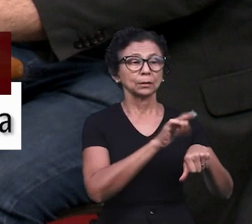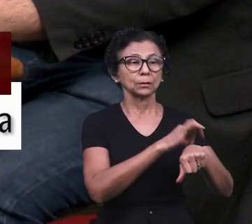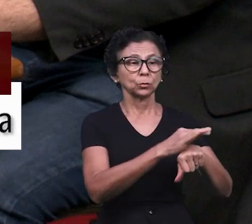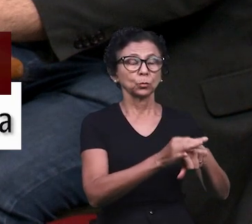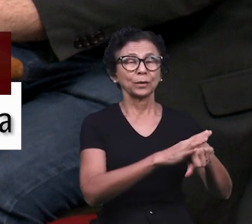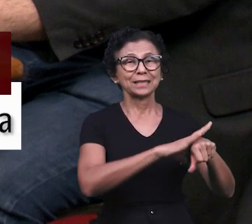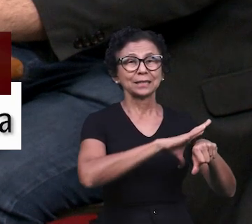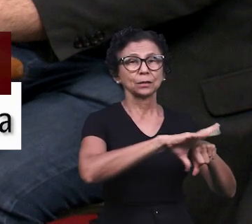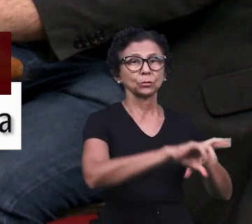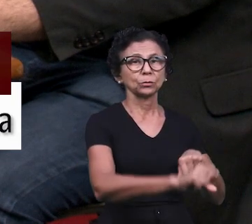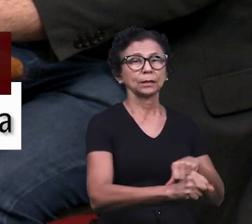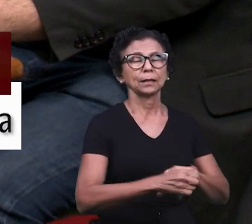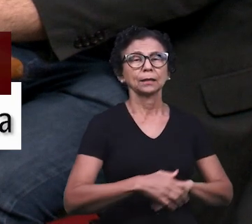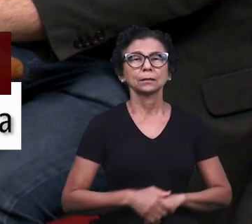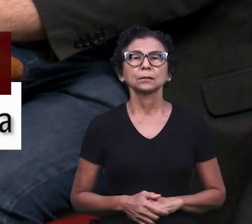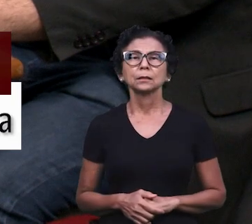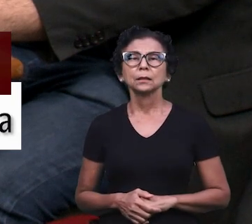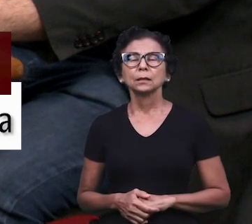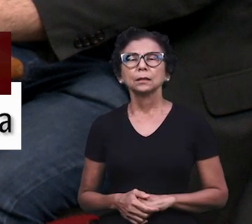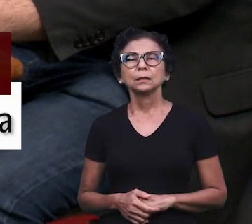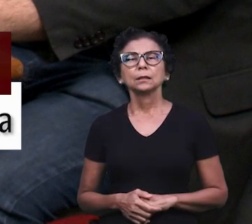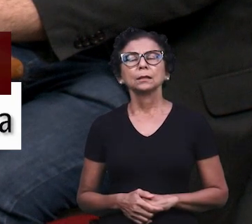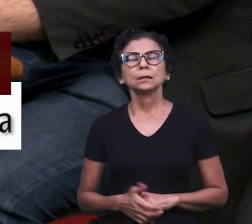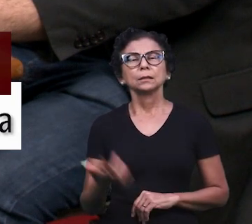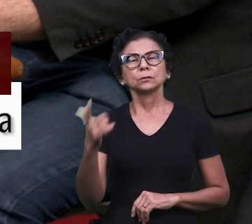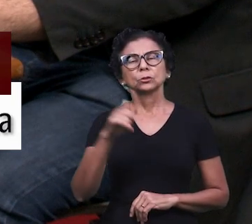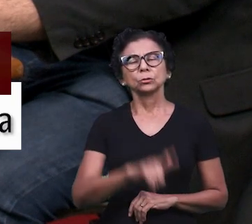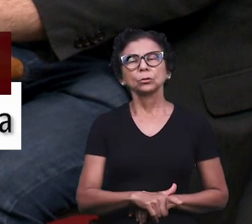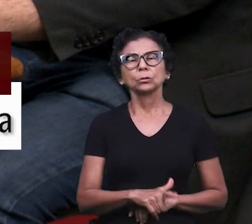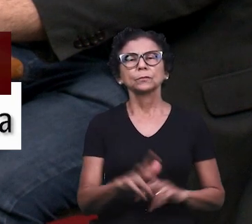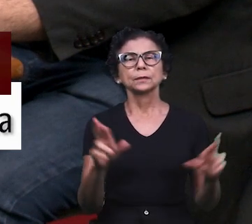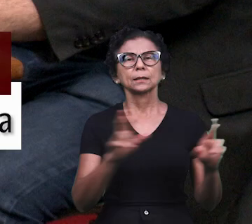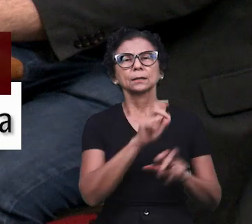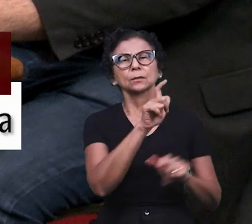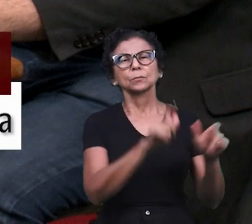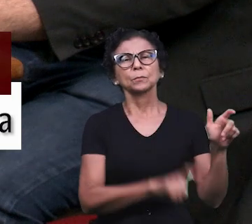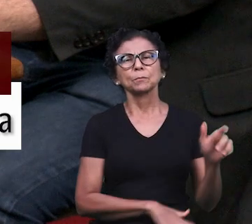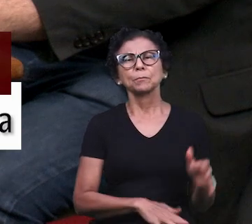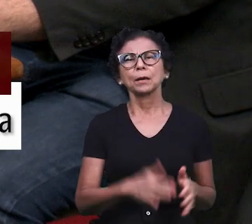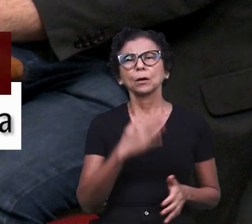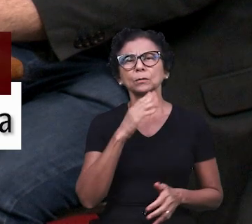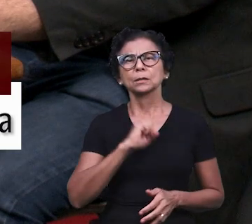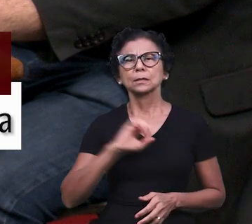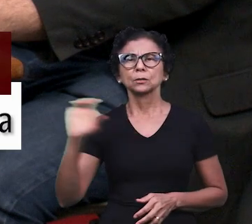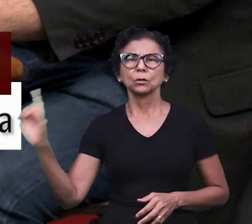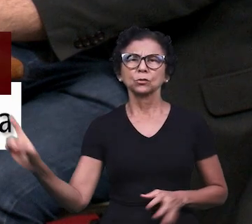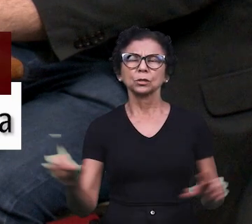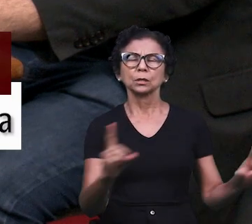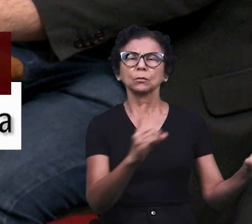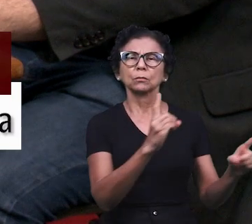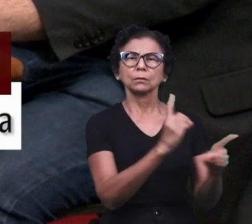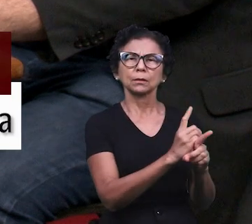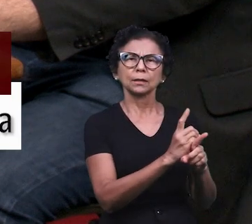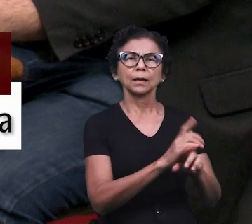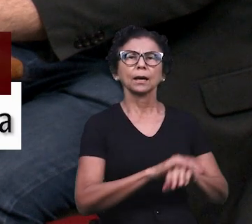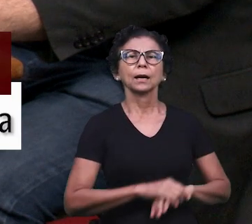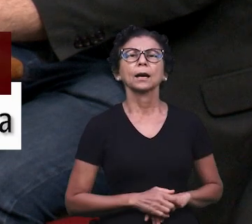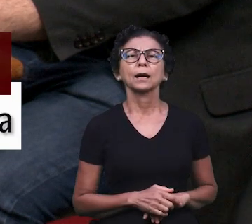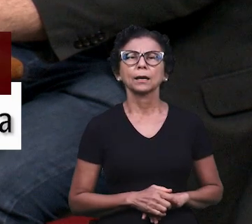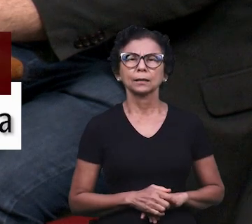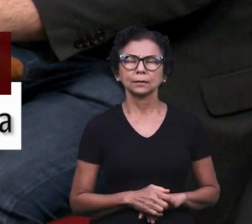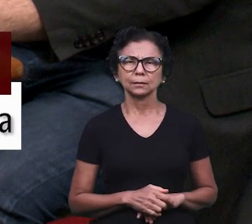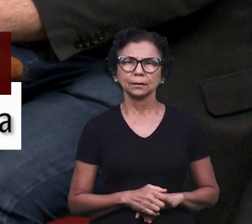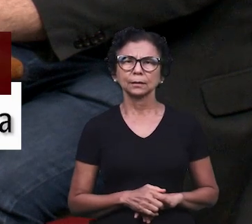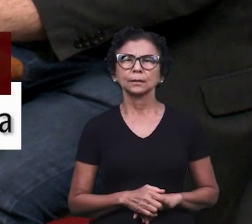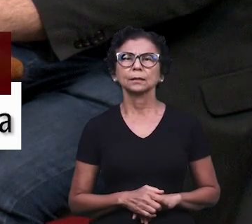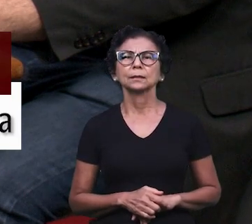poderia retornar ao convívio, o sacerdote ia ao encontro dele, era oferecido ali um sacrifício